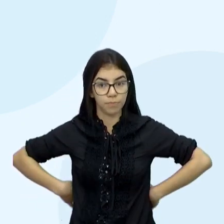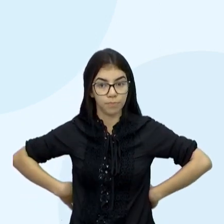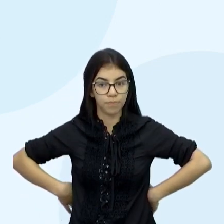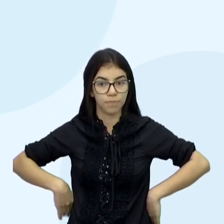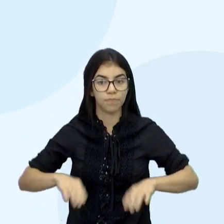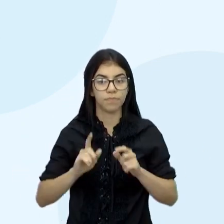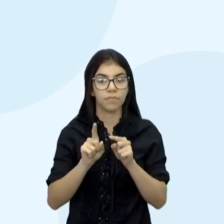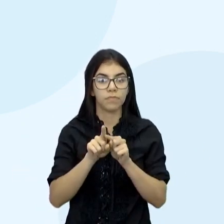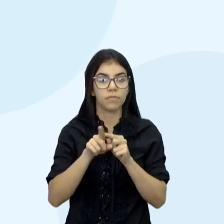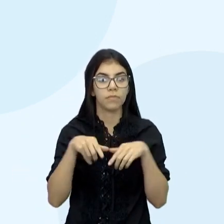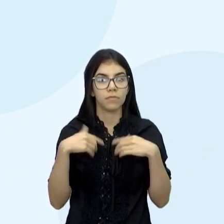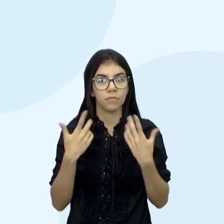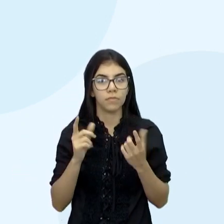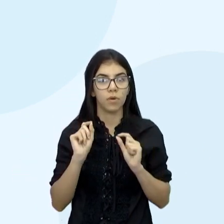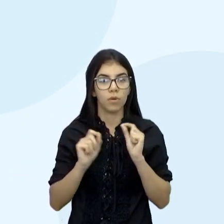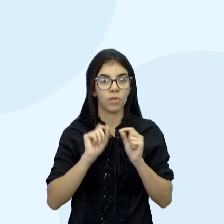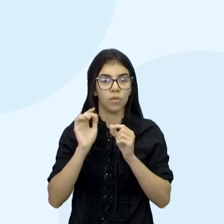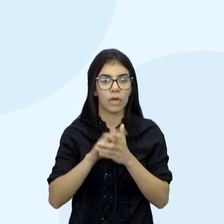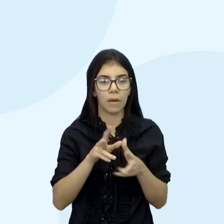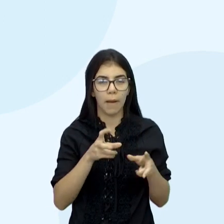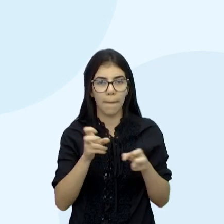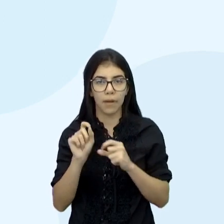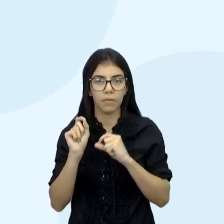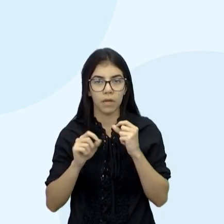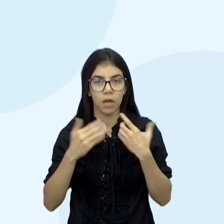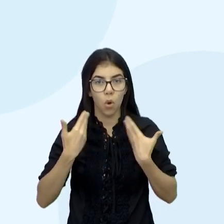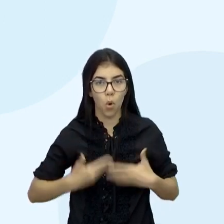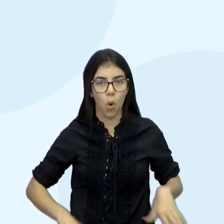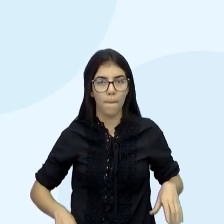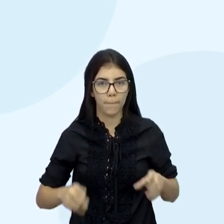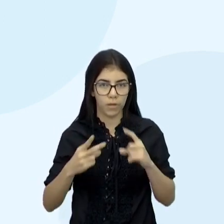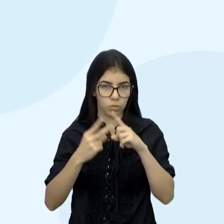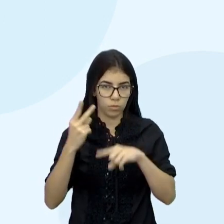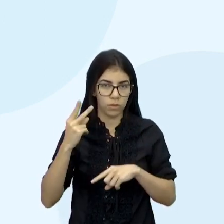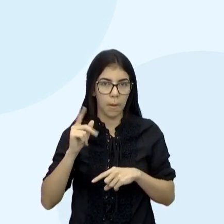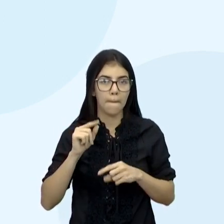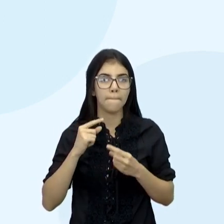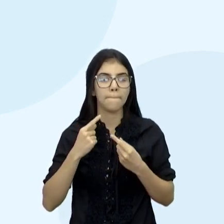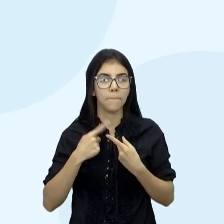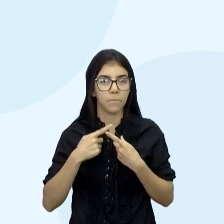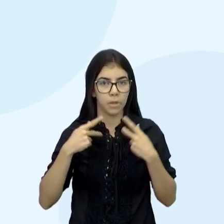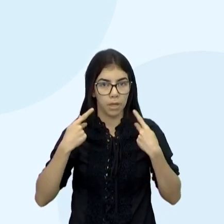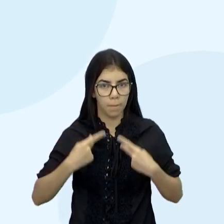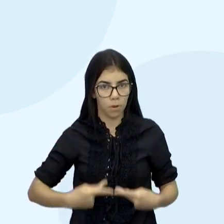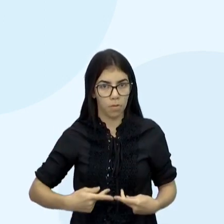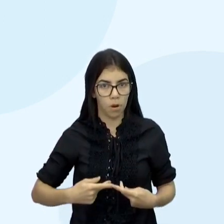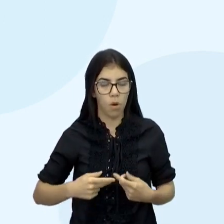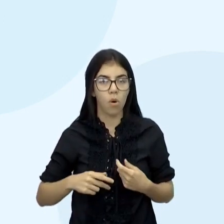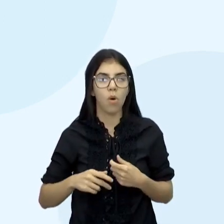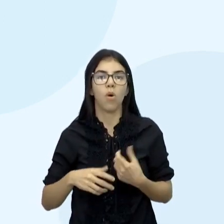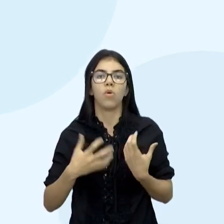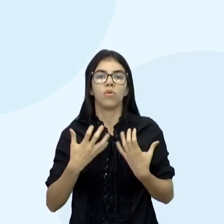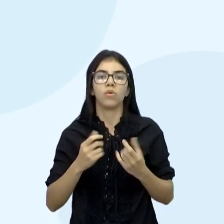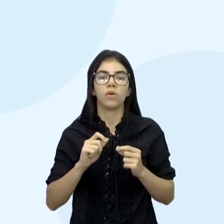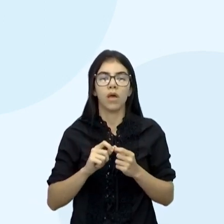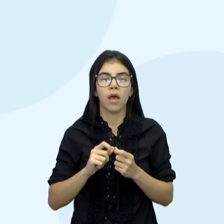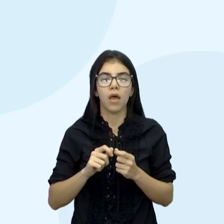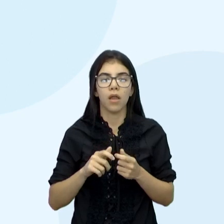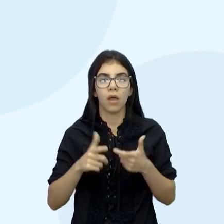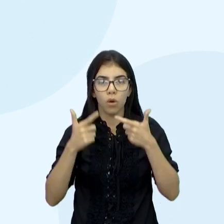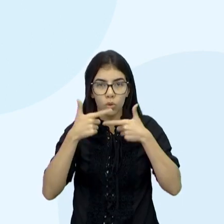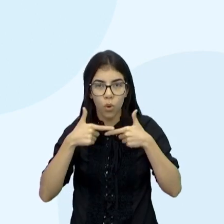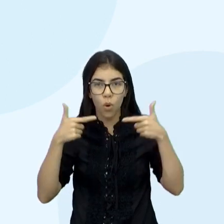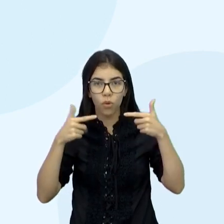costas. Então eu quero que você veja que tem essas duas fantasias, por quê? Porque na programação, quando eu quiser ela com essa carinha que tá parecendo que ela